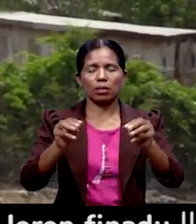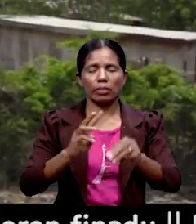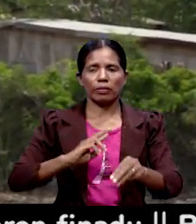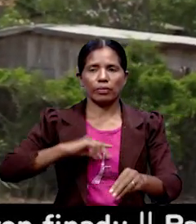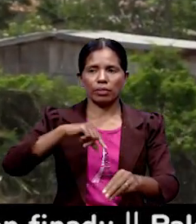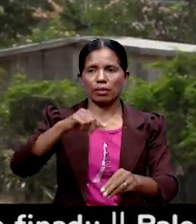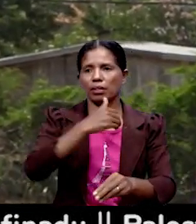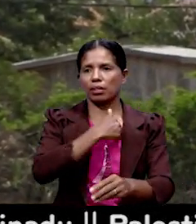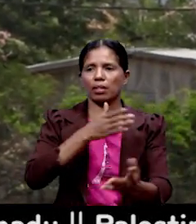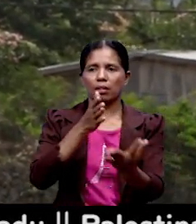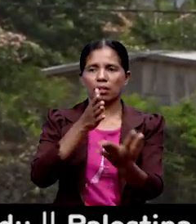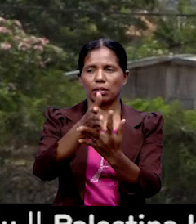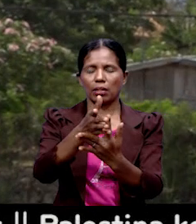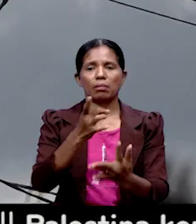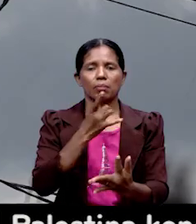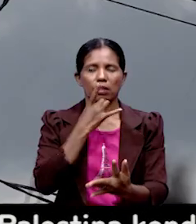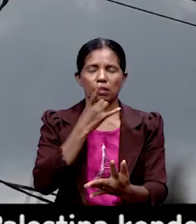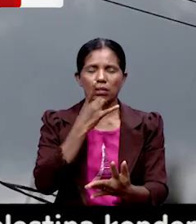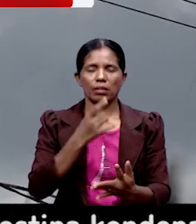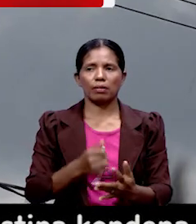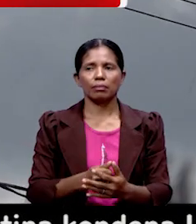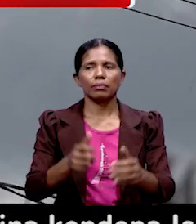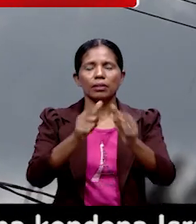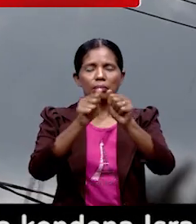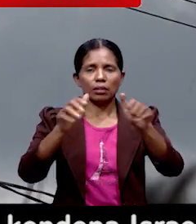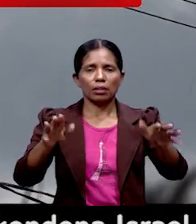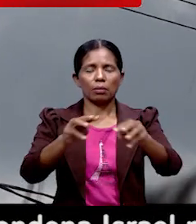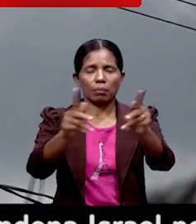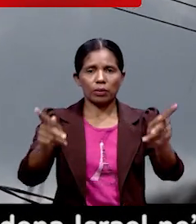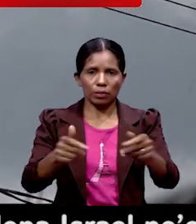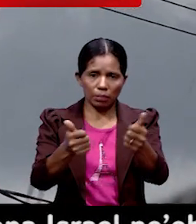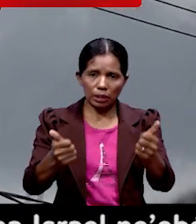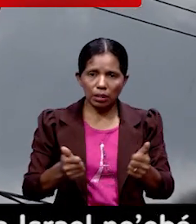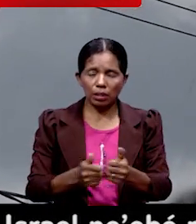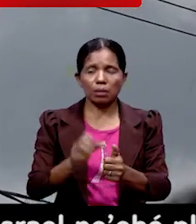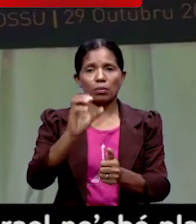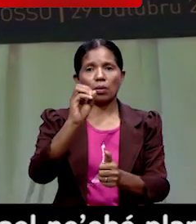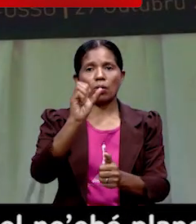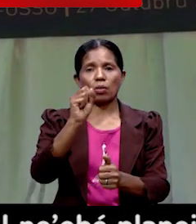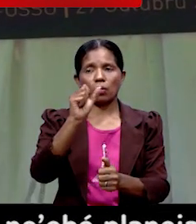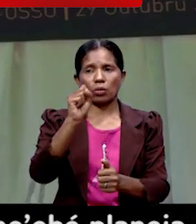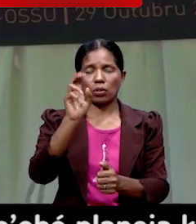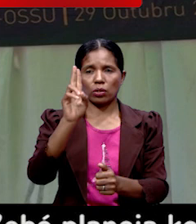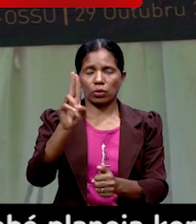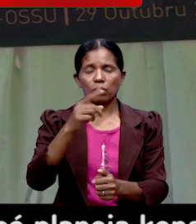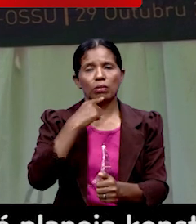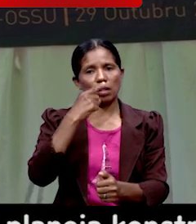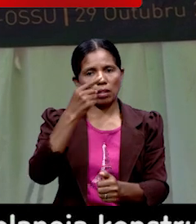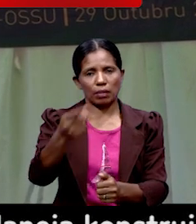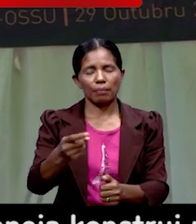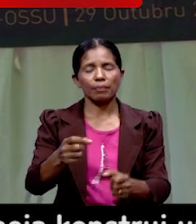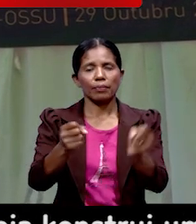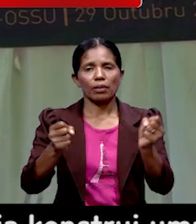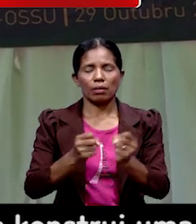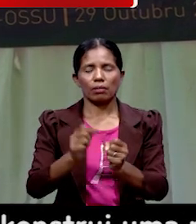seidauk asesa liña eletrisidade. Administrador Postu Administrativu Ossu, Augusto de Souza Hateten, Suku Lima